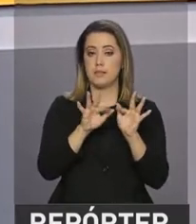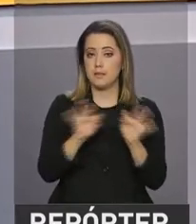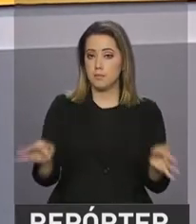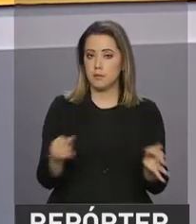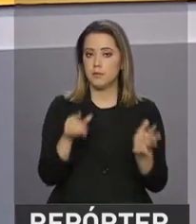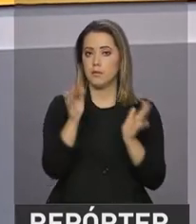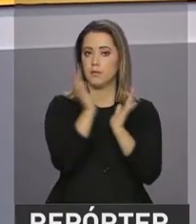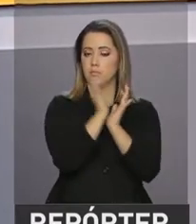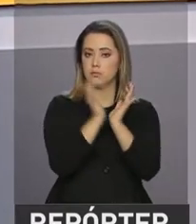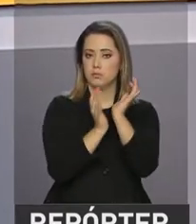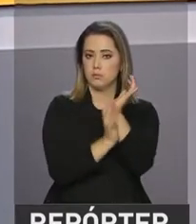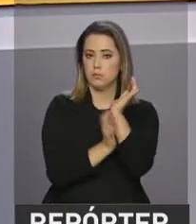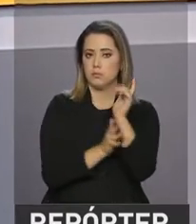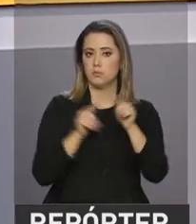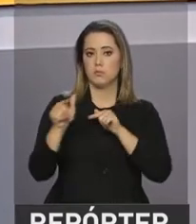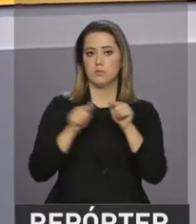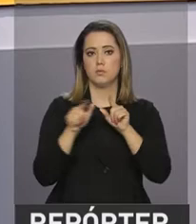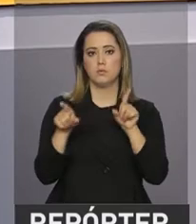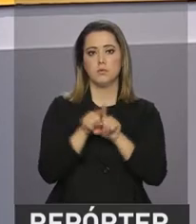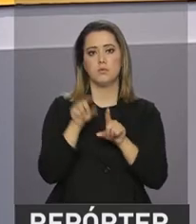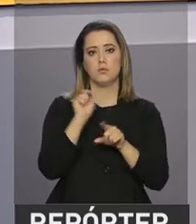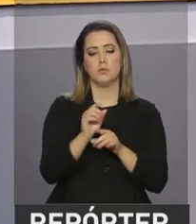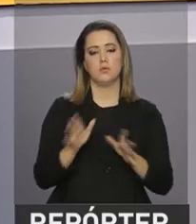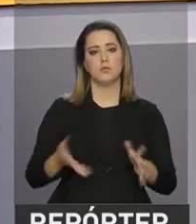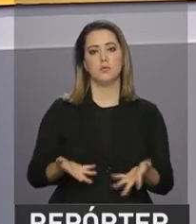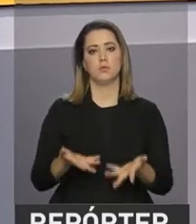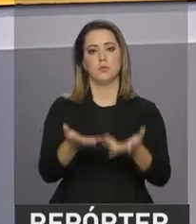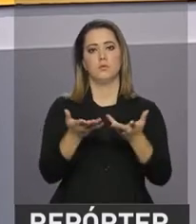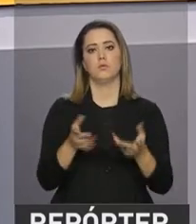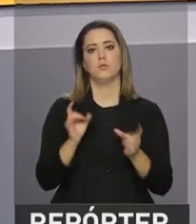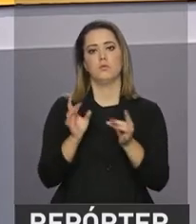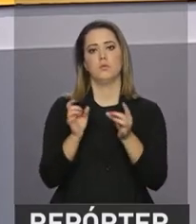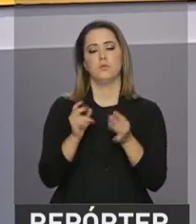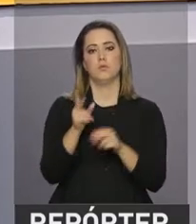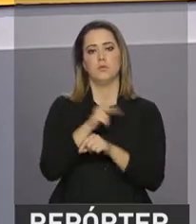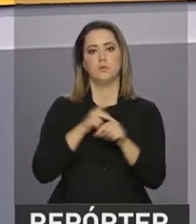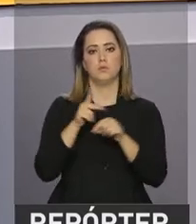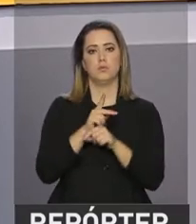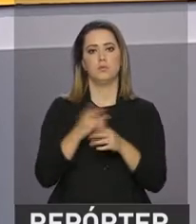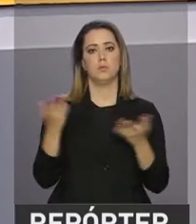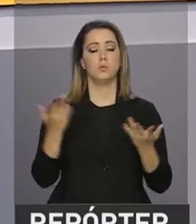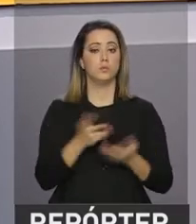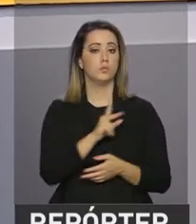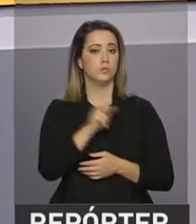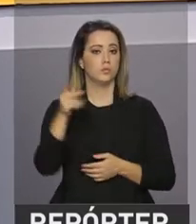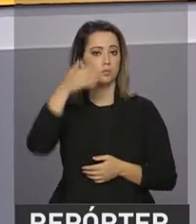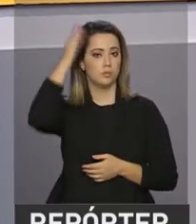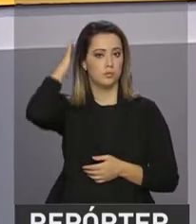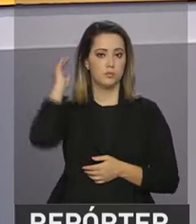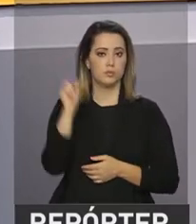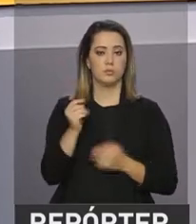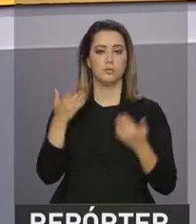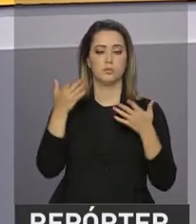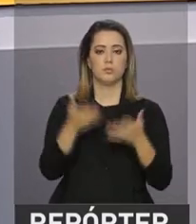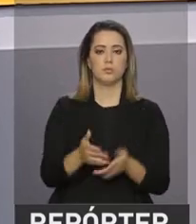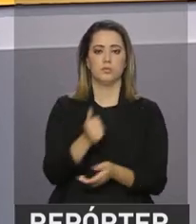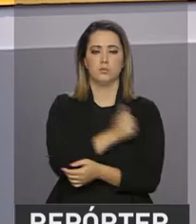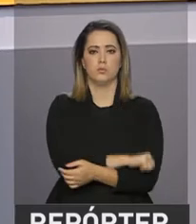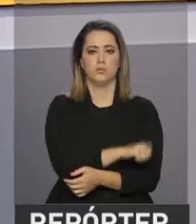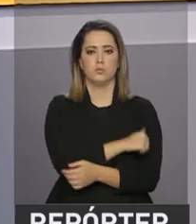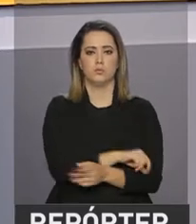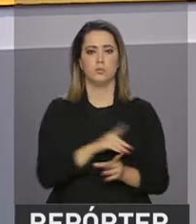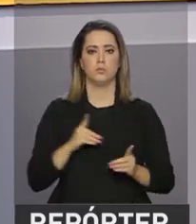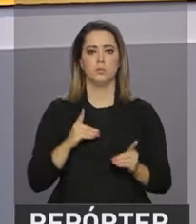estão entre as ações do governo para incentivar a exportação no país. E hoje o presidente Michel Temer participou no